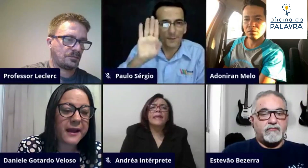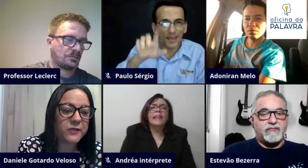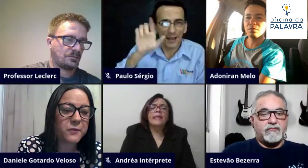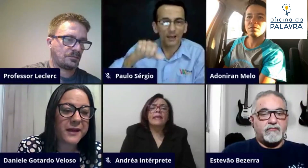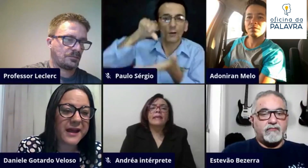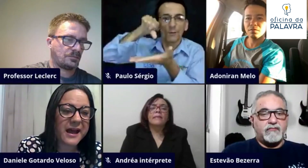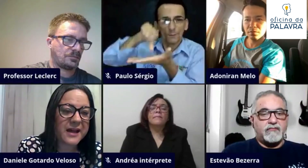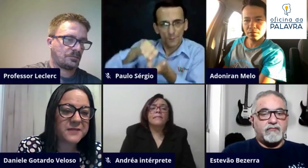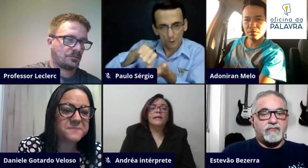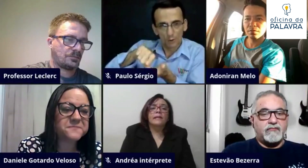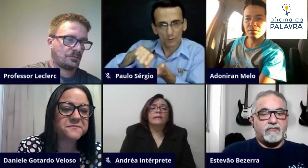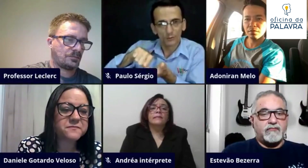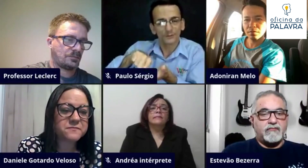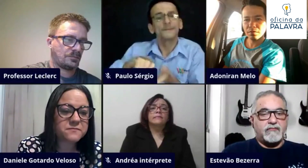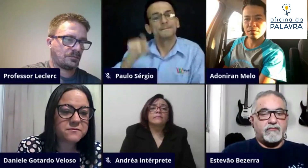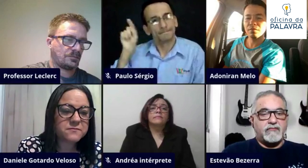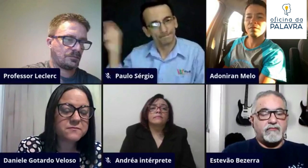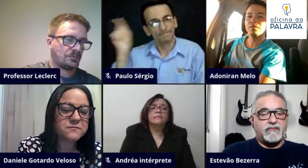em Belém do Pará.